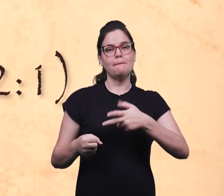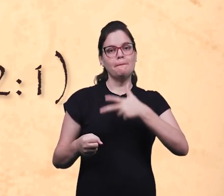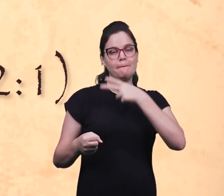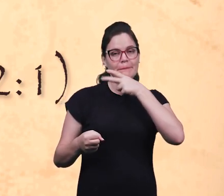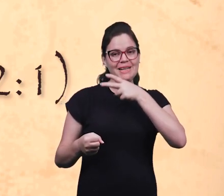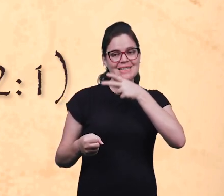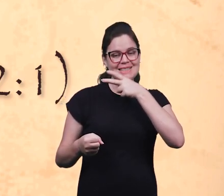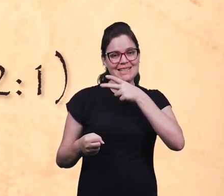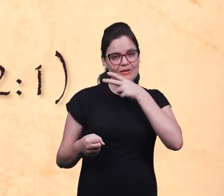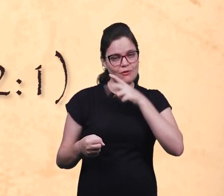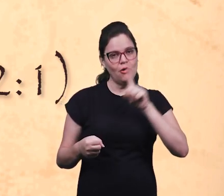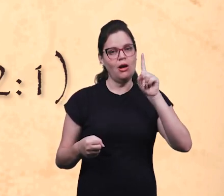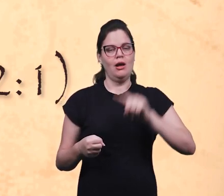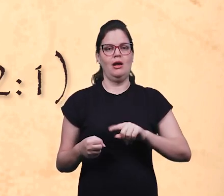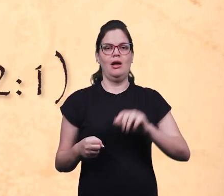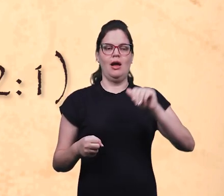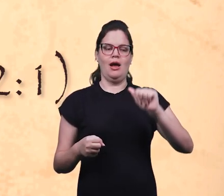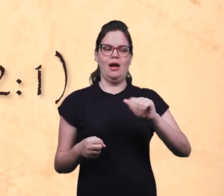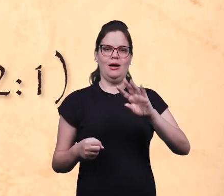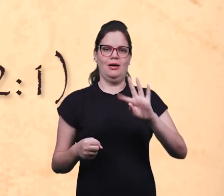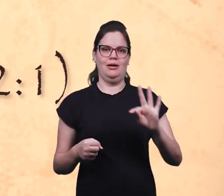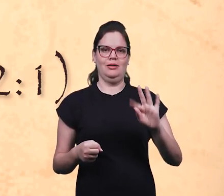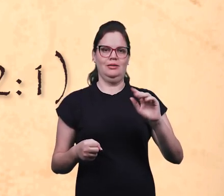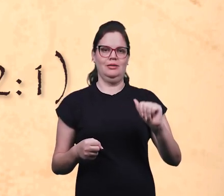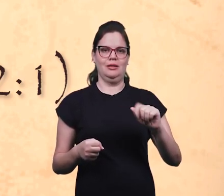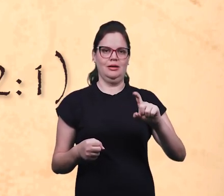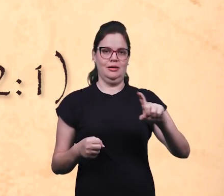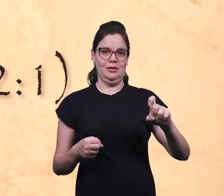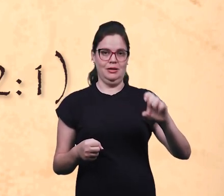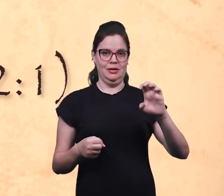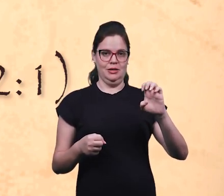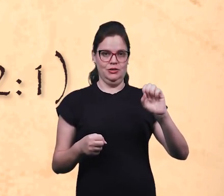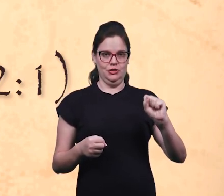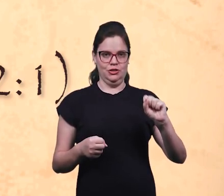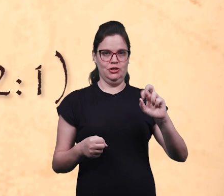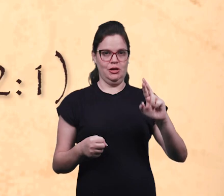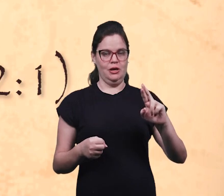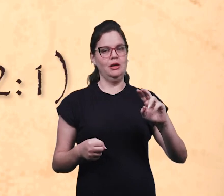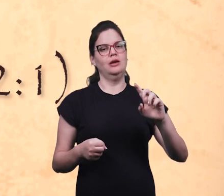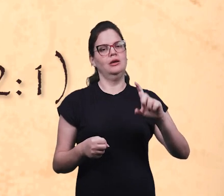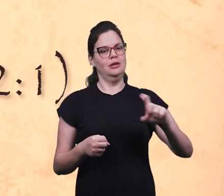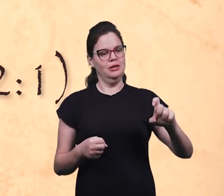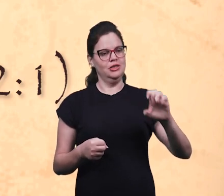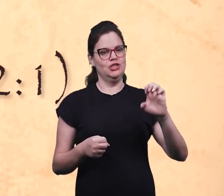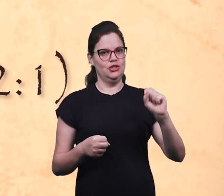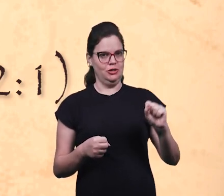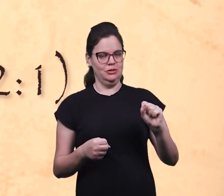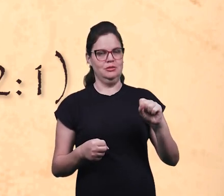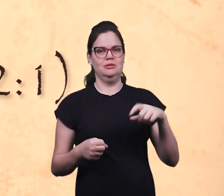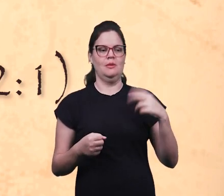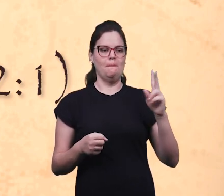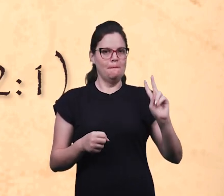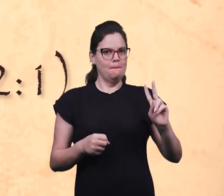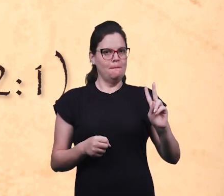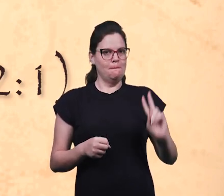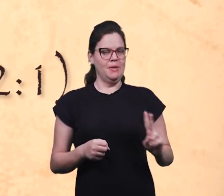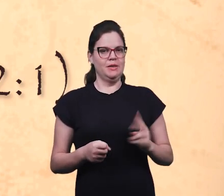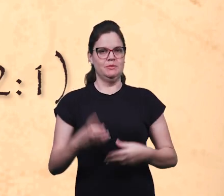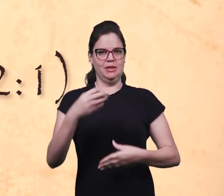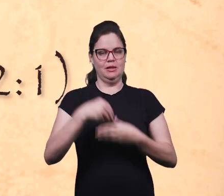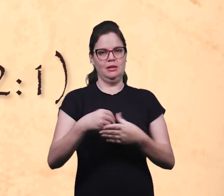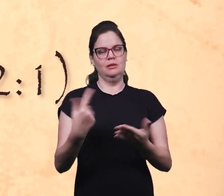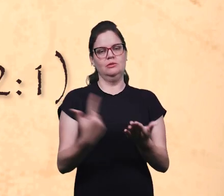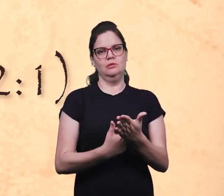de Artaxerxes, né? O mesmo Artaxerxes que apareceu no contexto de Esdras, Neemias, Esdras 7.1, Neemias